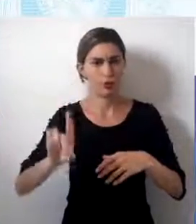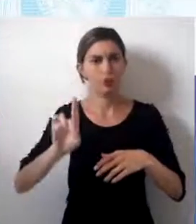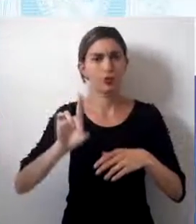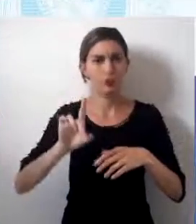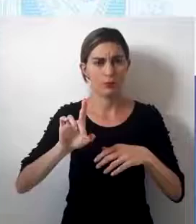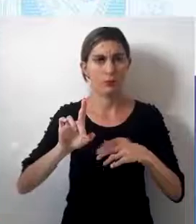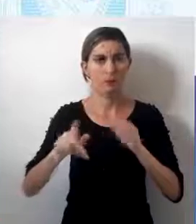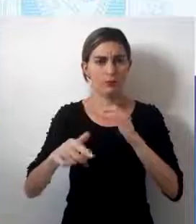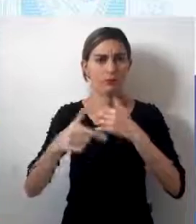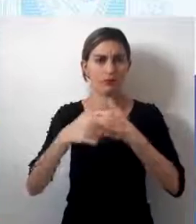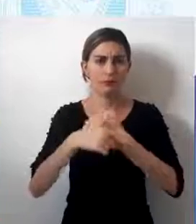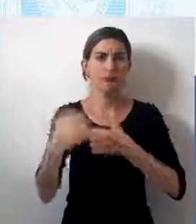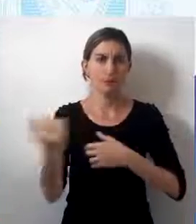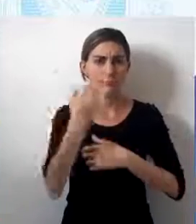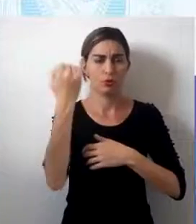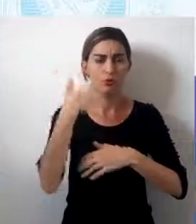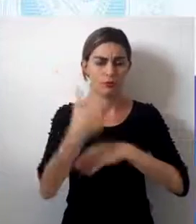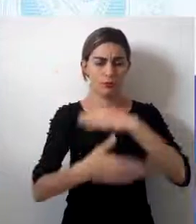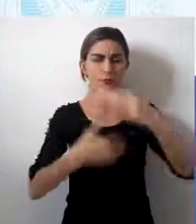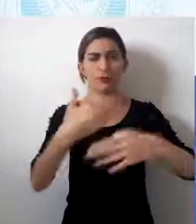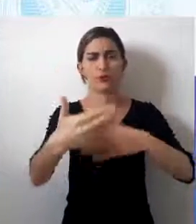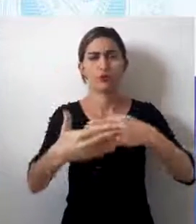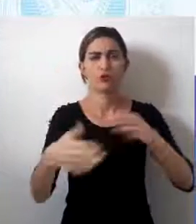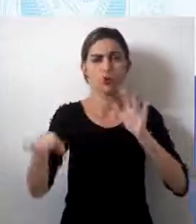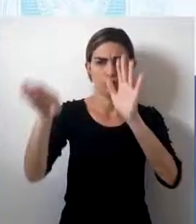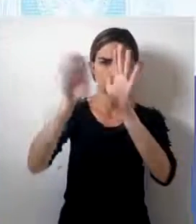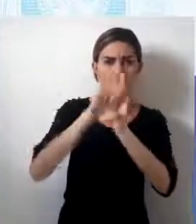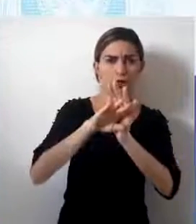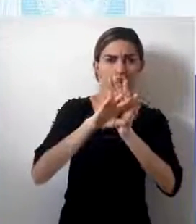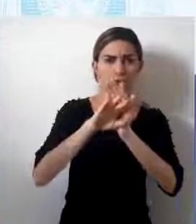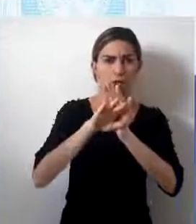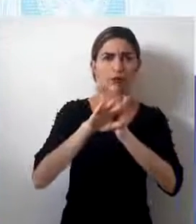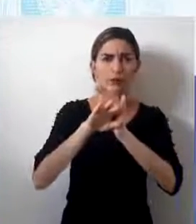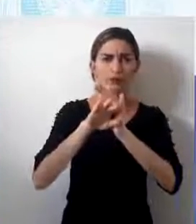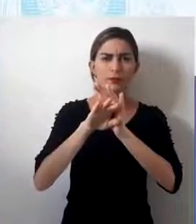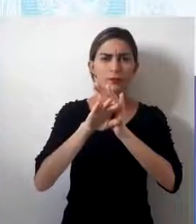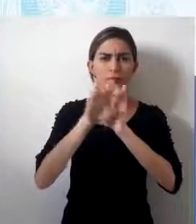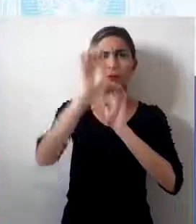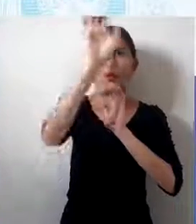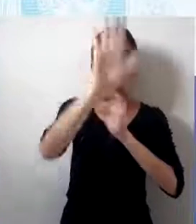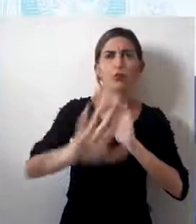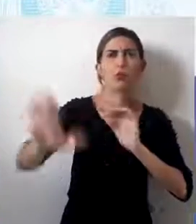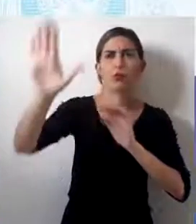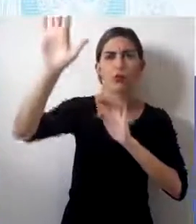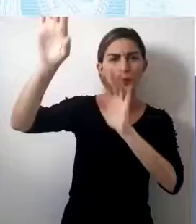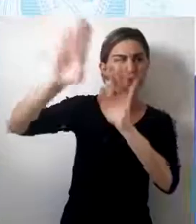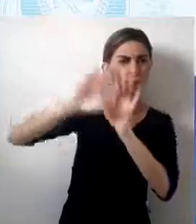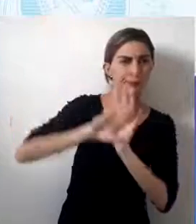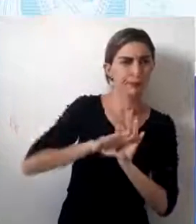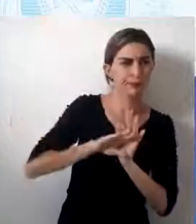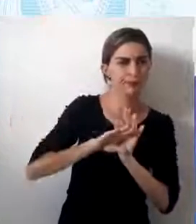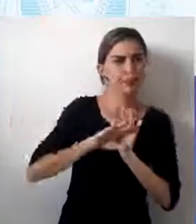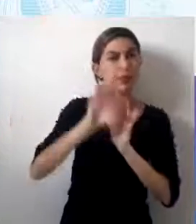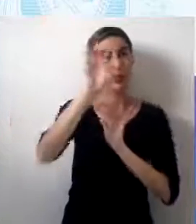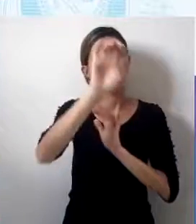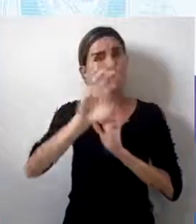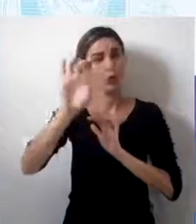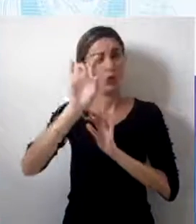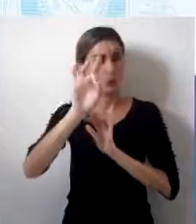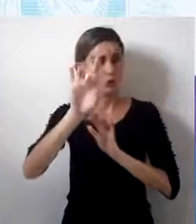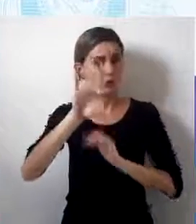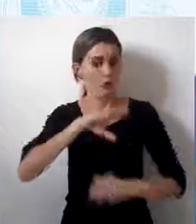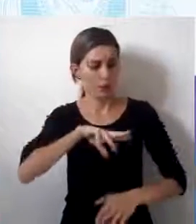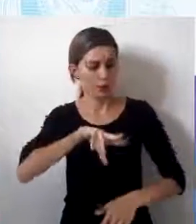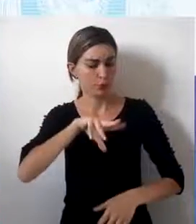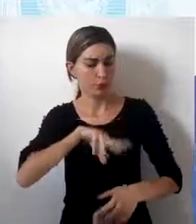foi protagonista nesse processo de chegada da colonização europeia, lembrando europeia, não